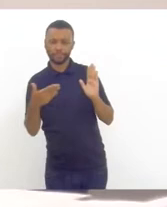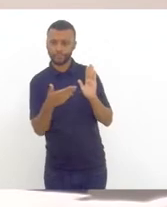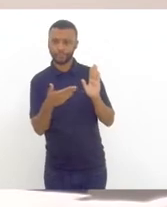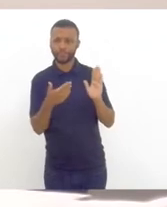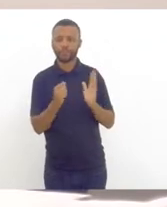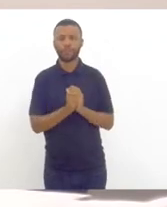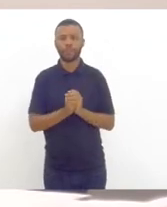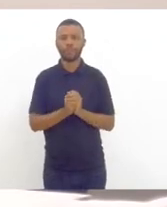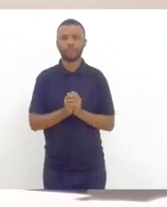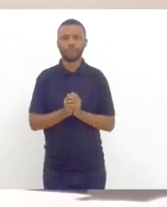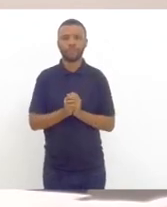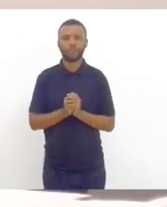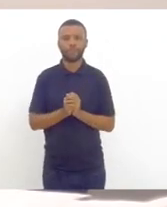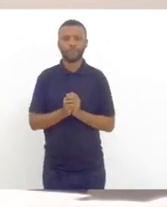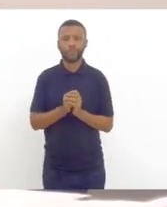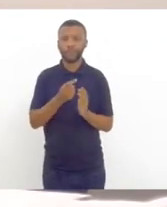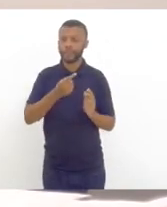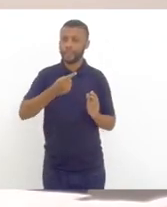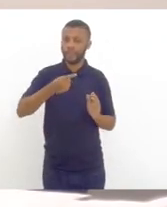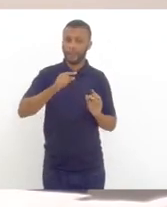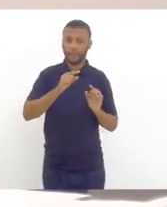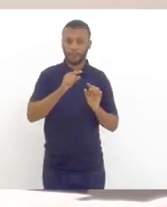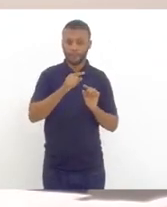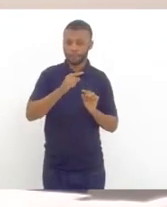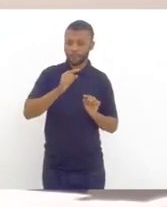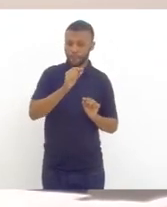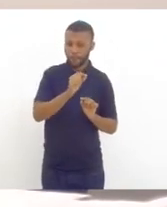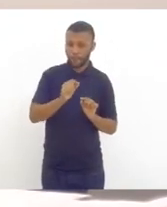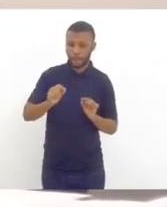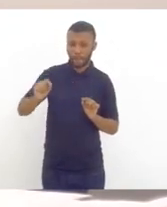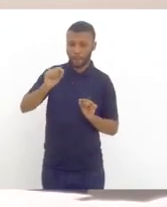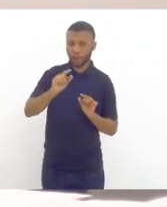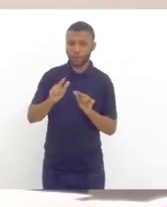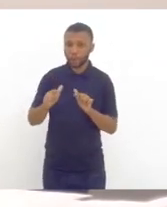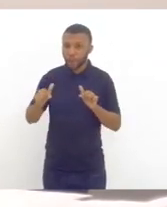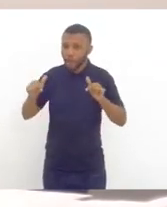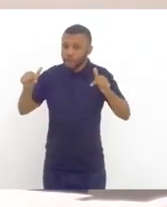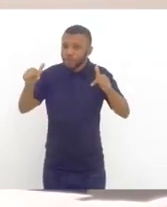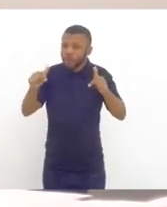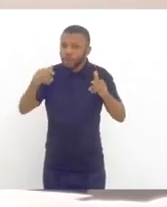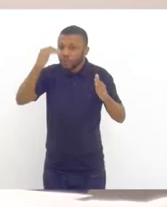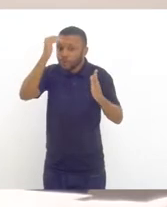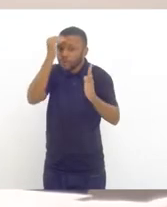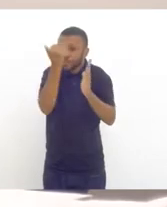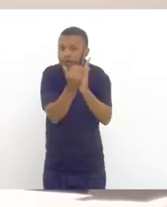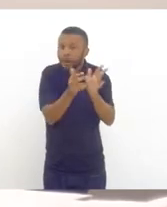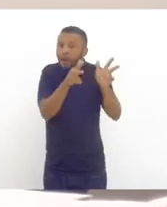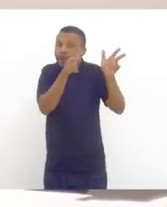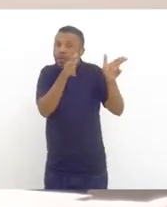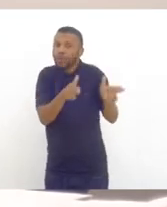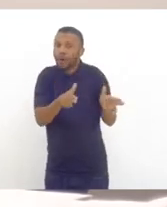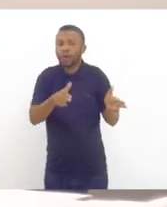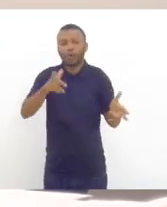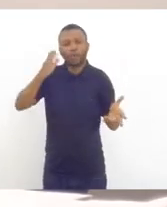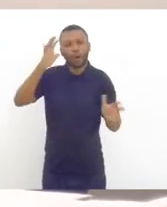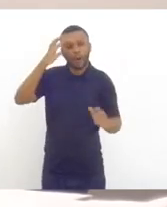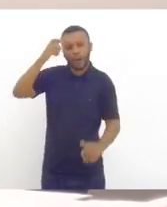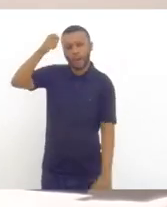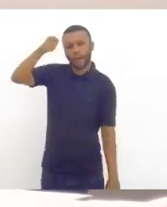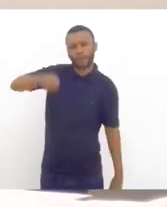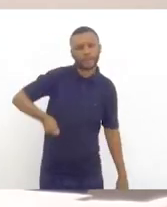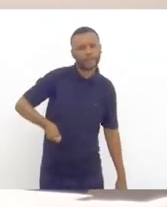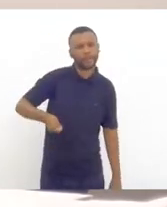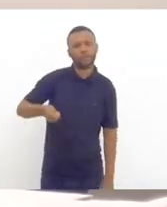estas presidências estão agindo absolutamente de acordo com a decisão do Supremo e